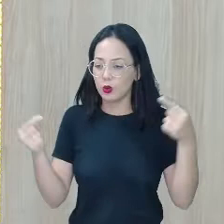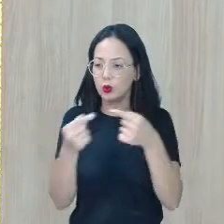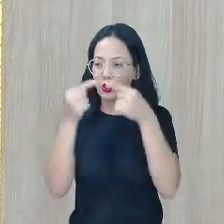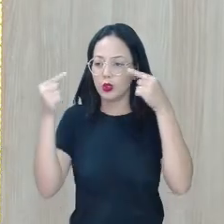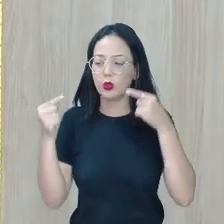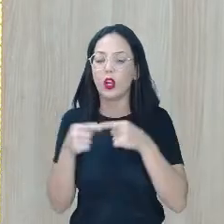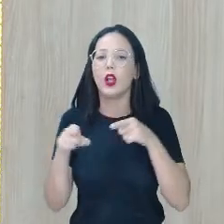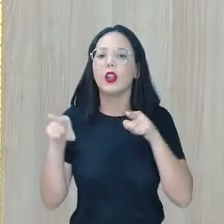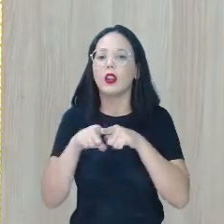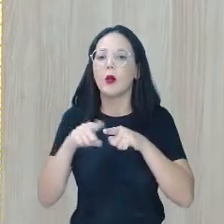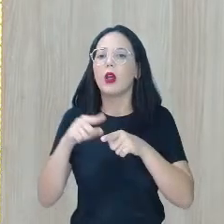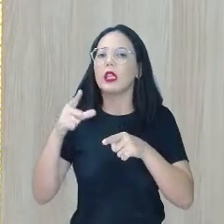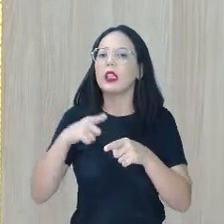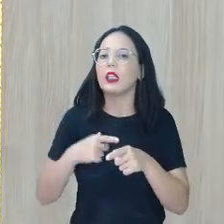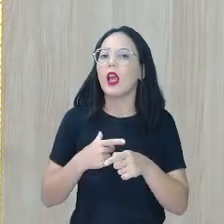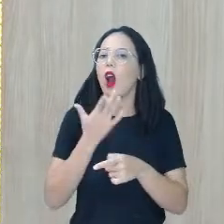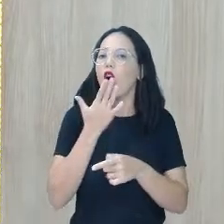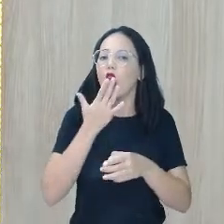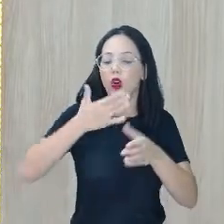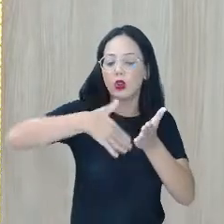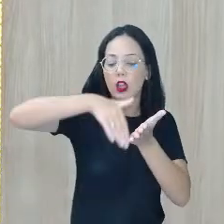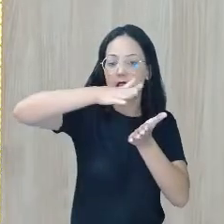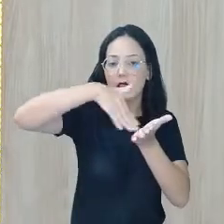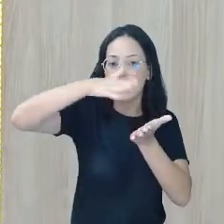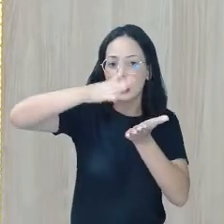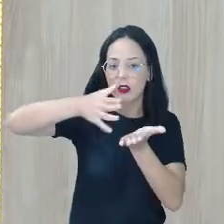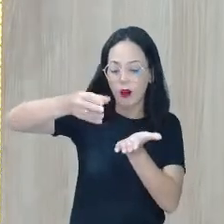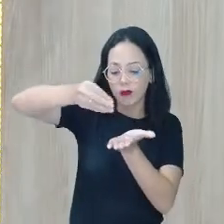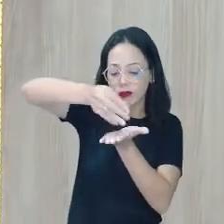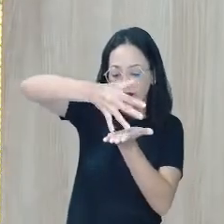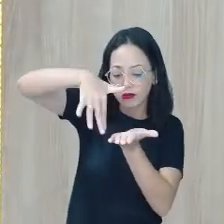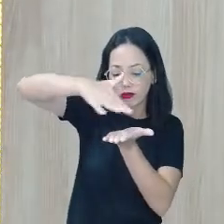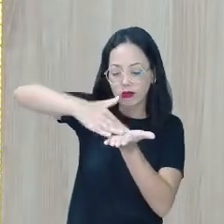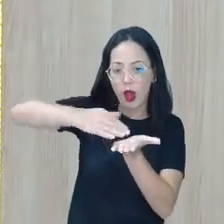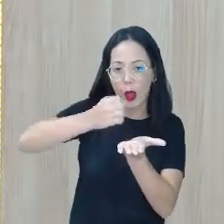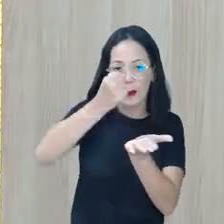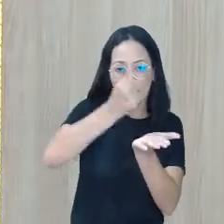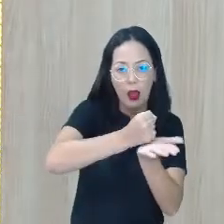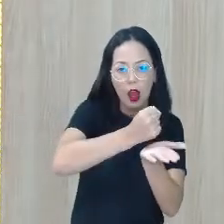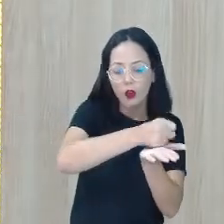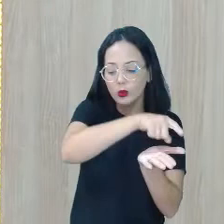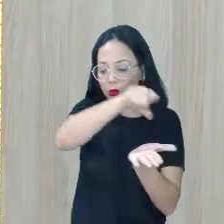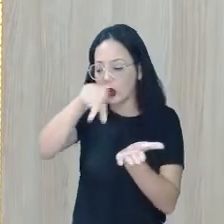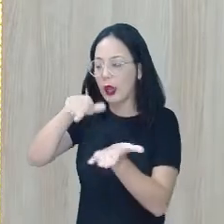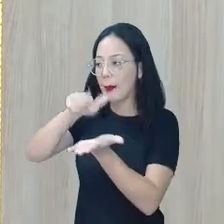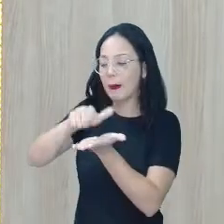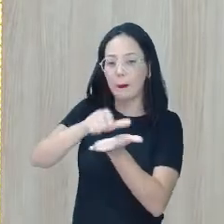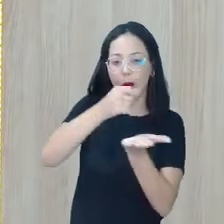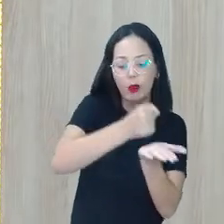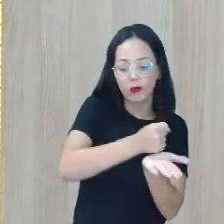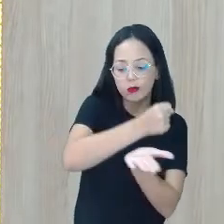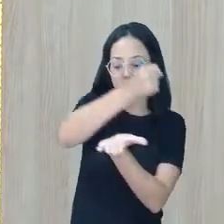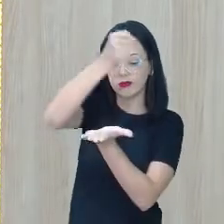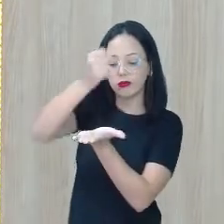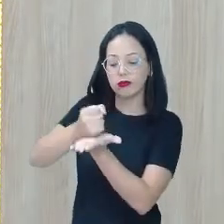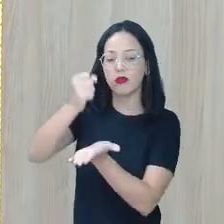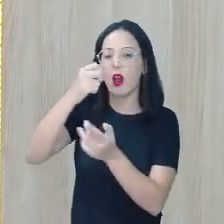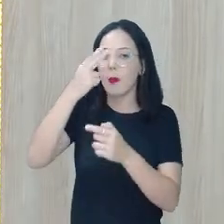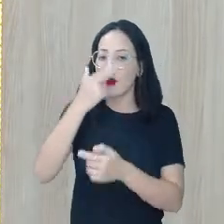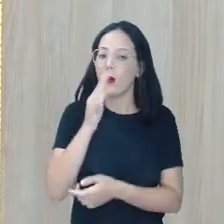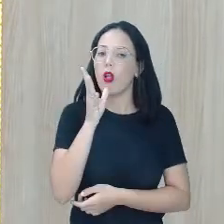mergulhava, colocava na tinta, né, e carimbava, né, no papel. E embora demorasse, né, para